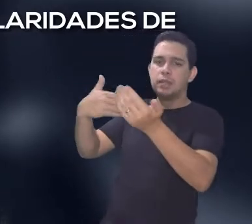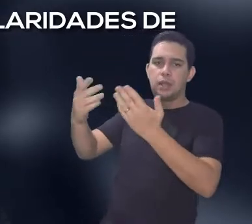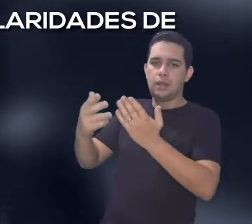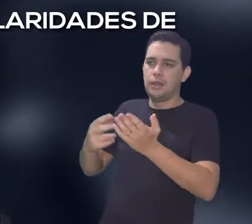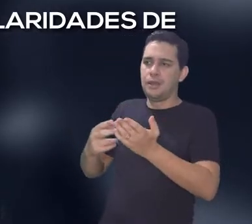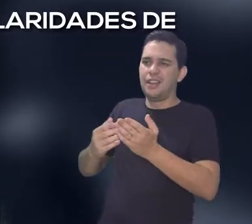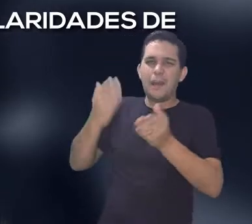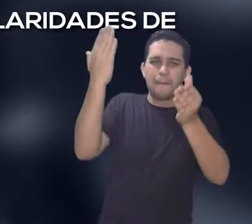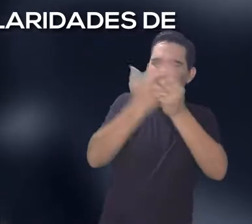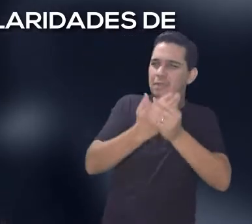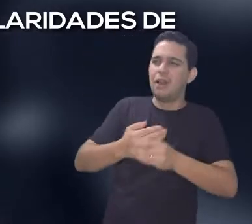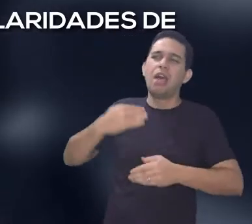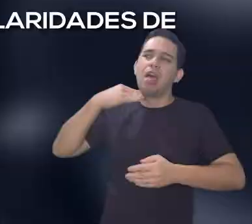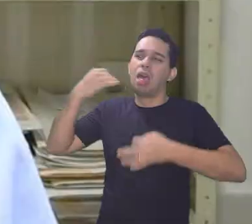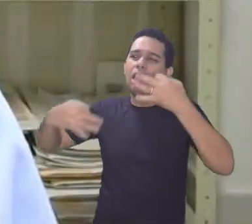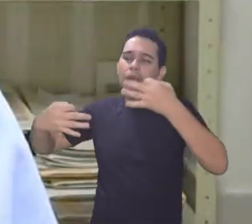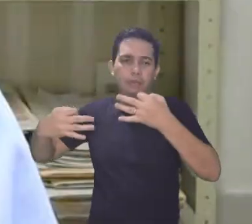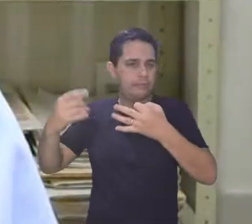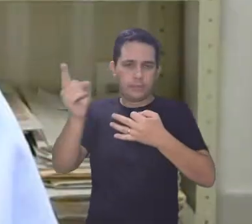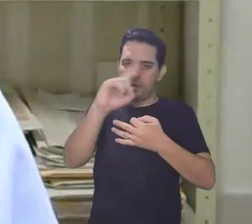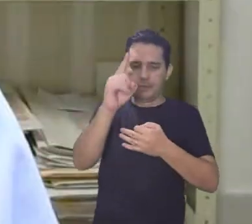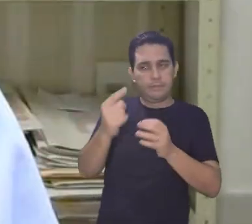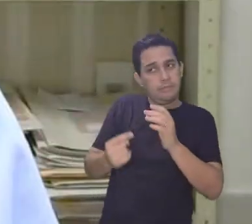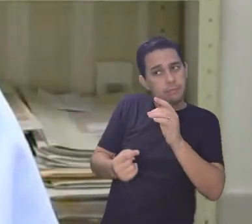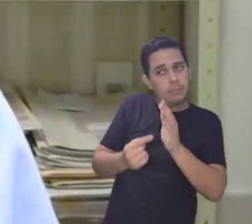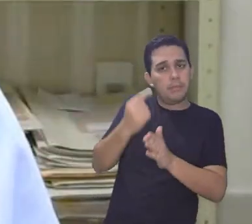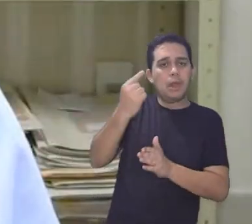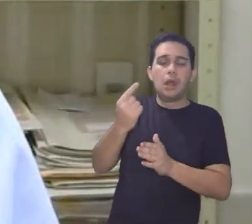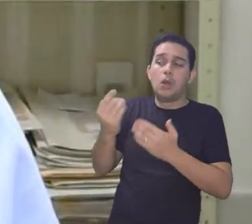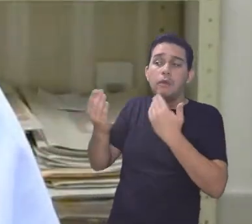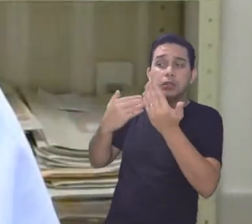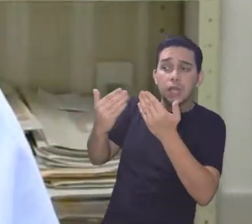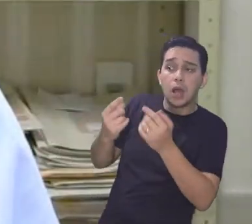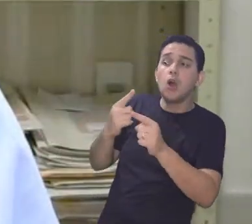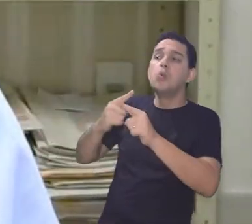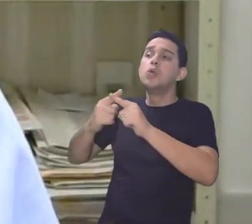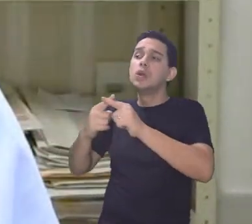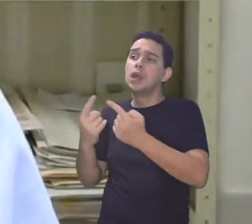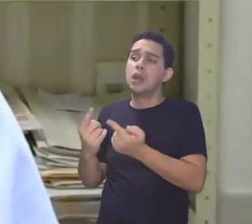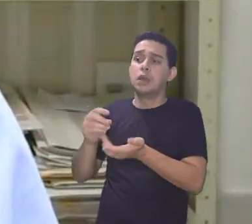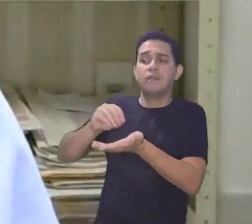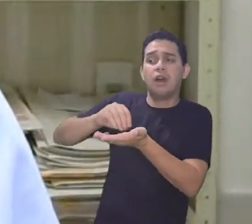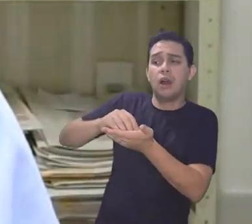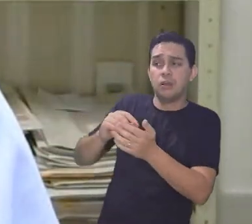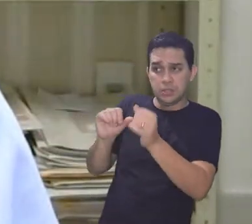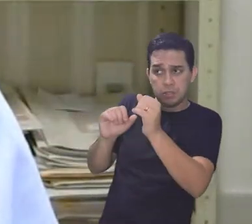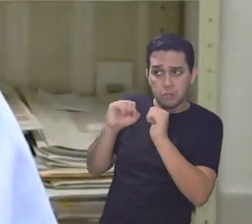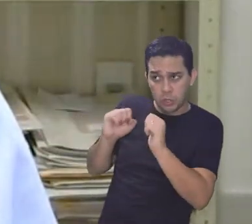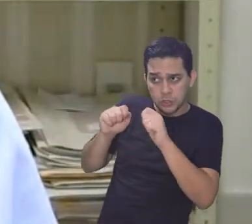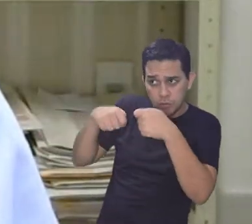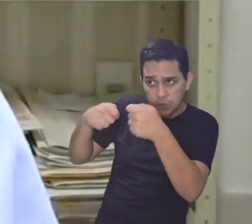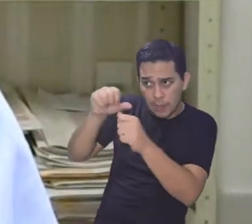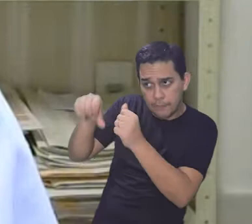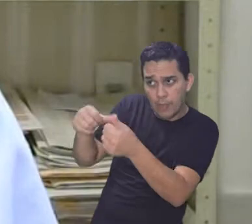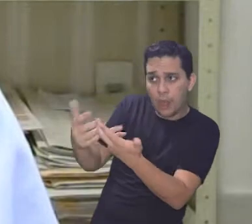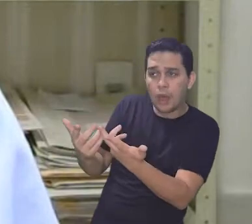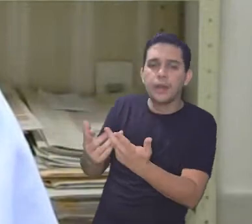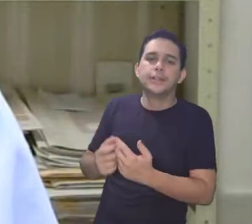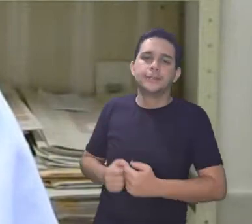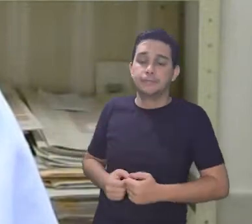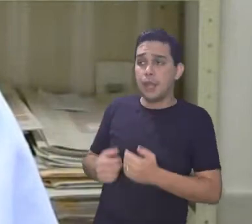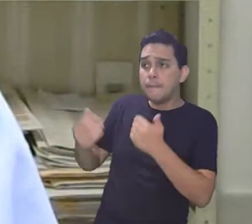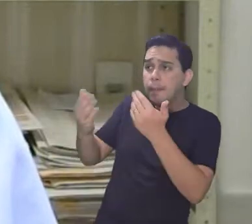evitando o litígio. Então, nós entramos em contato com a Fundação Leão 13, que, em sua resposta, acabou